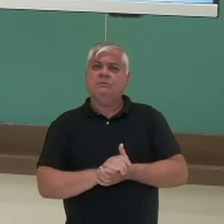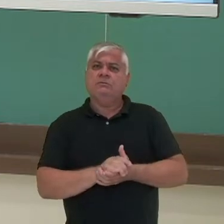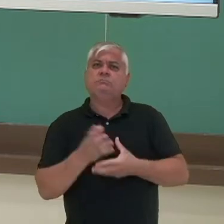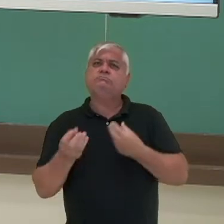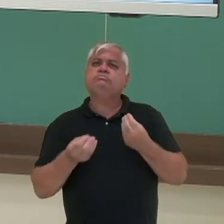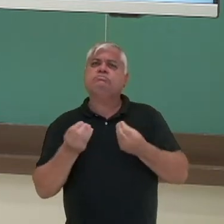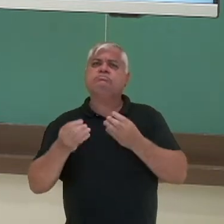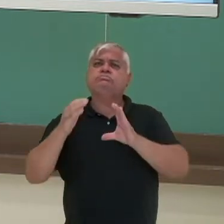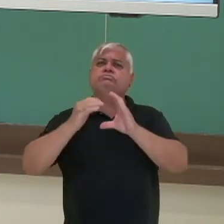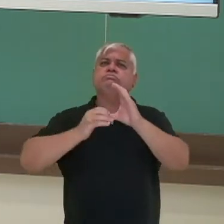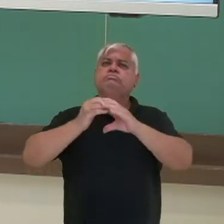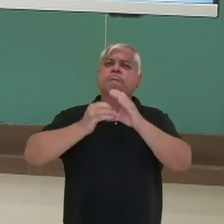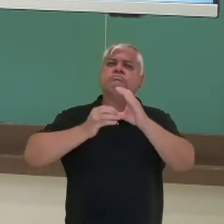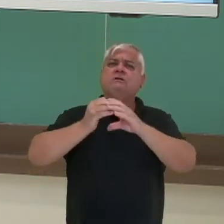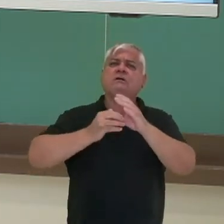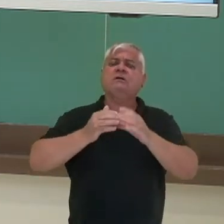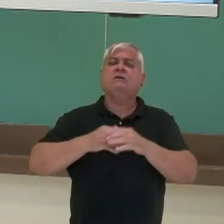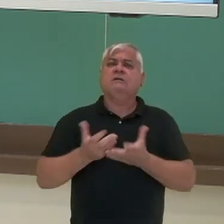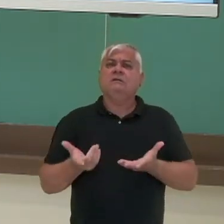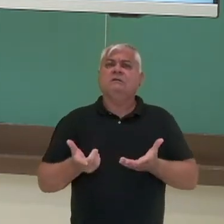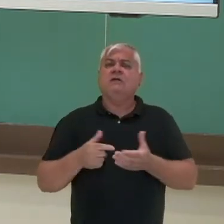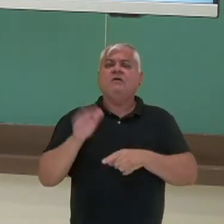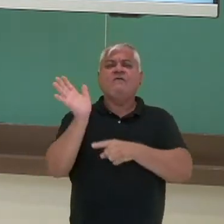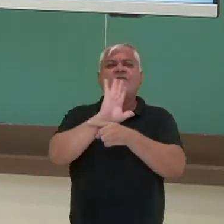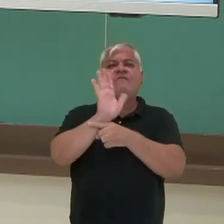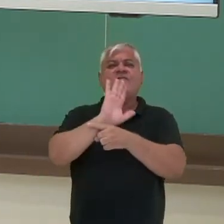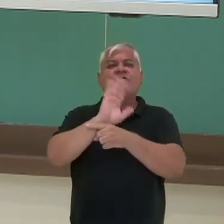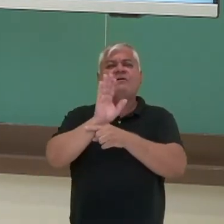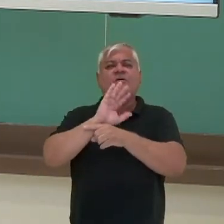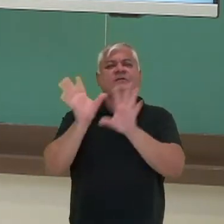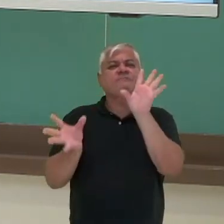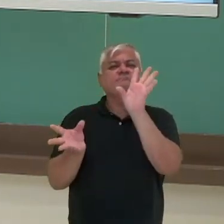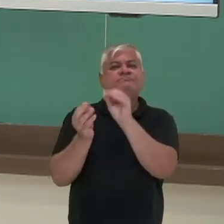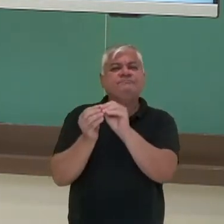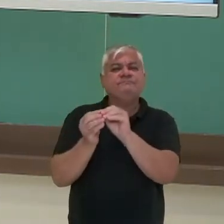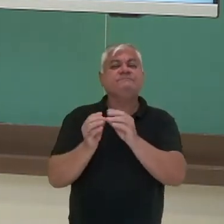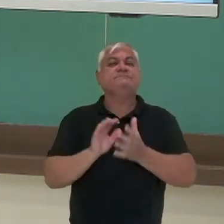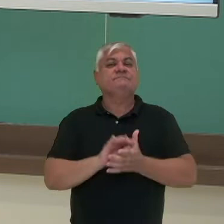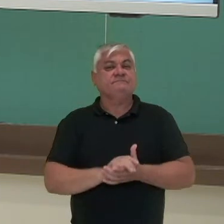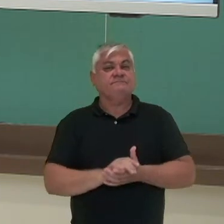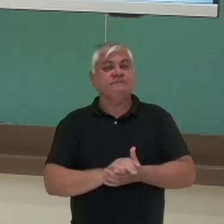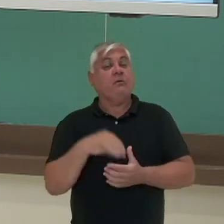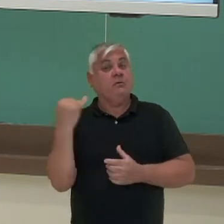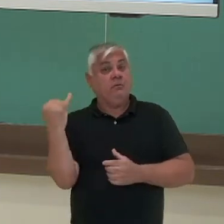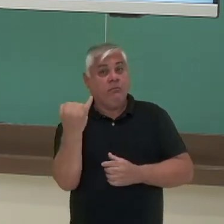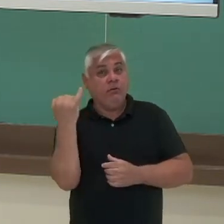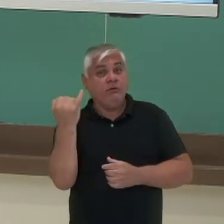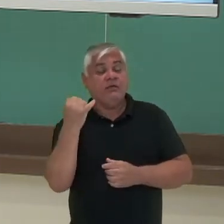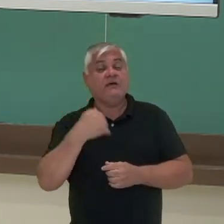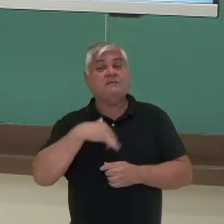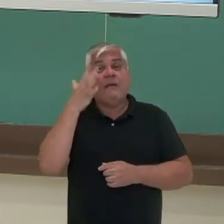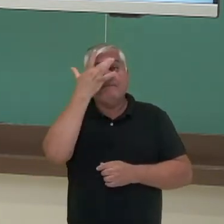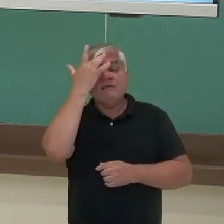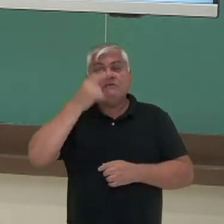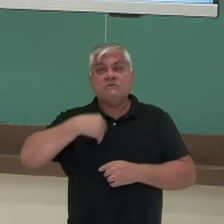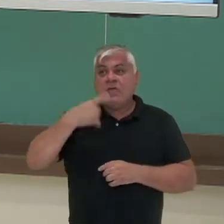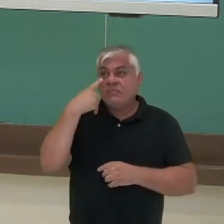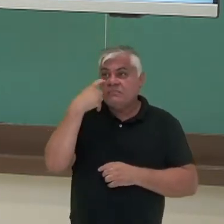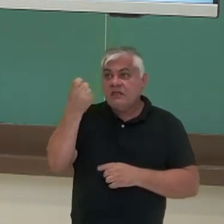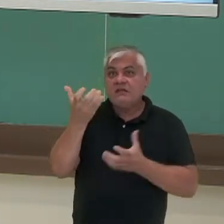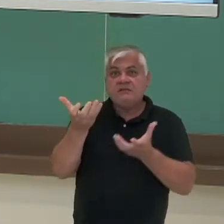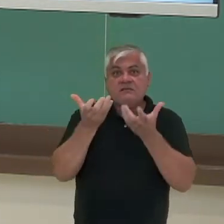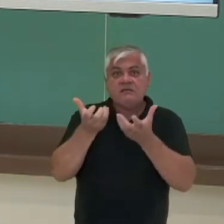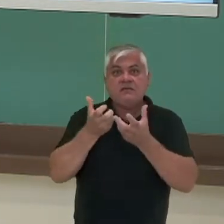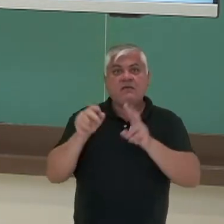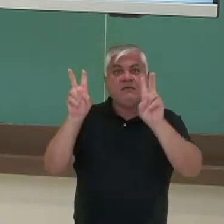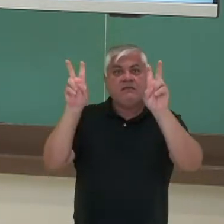cartaz ali, de curta-metragem, né? Bem bacana. Então as pessoas que têm um interesse, né, nesse